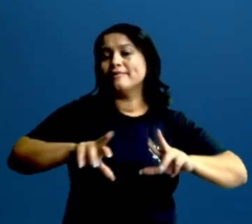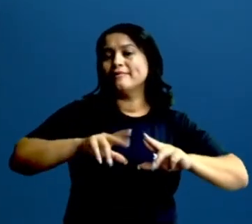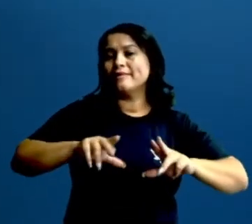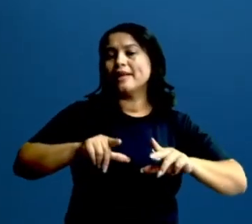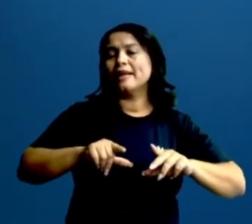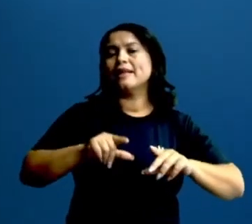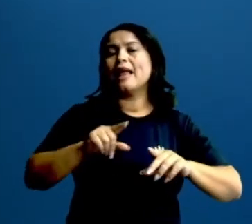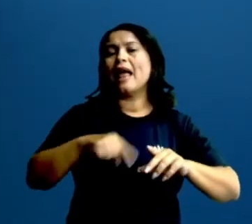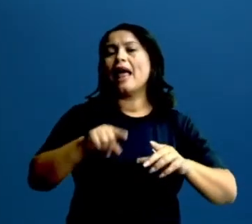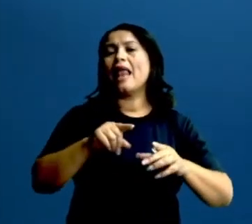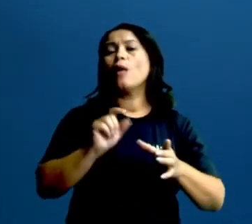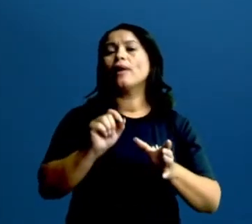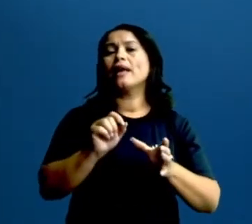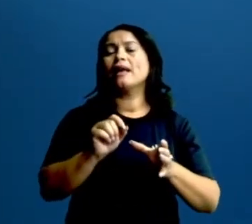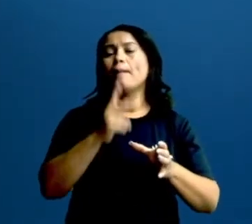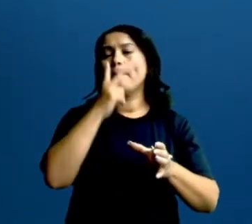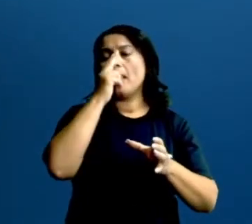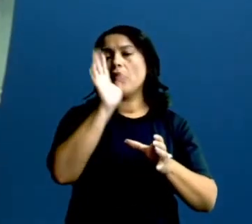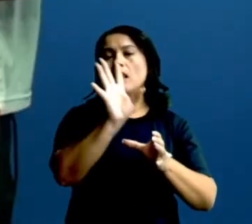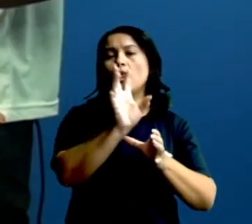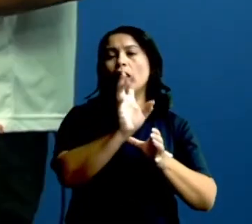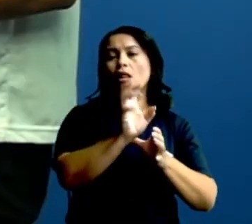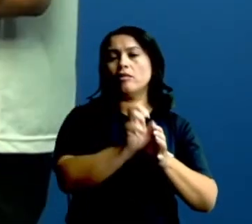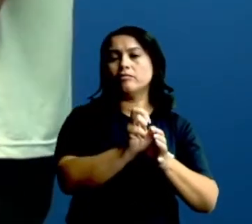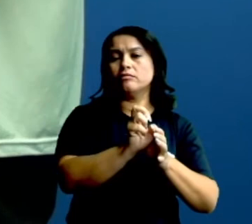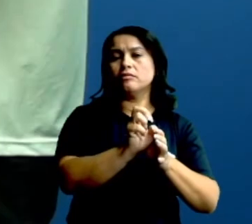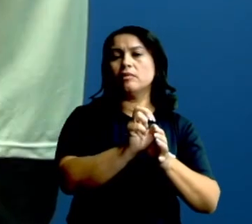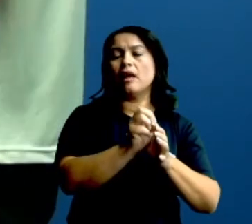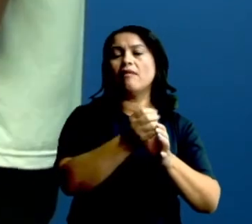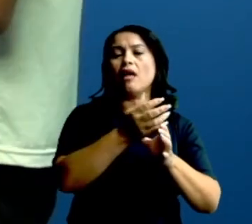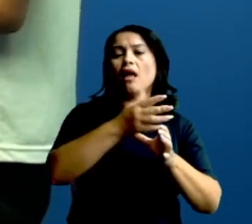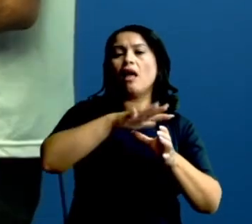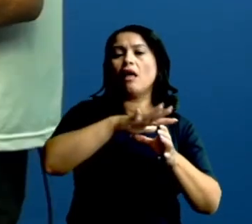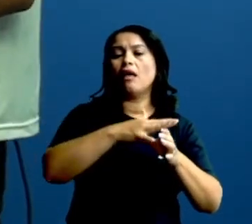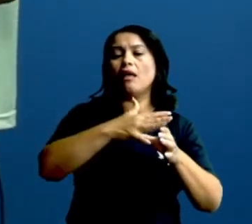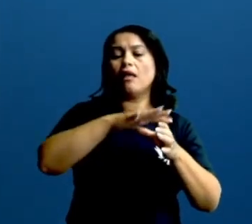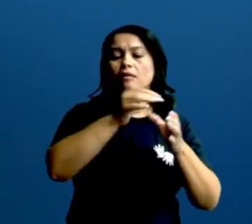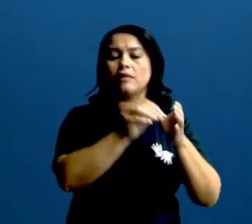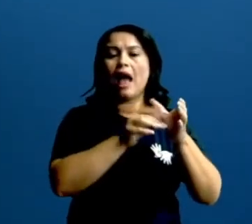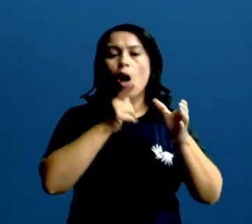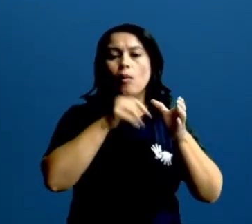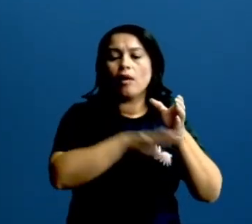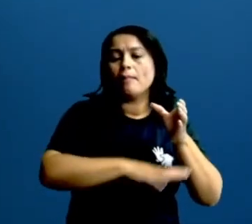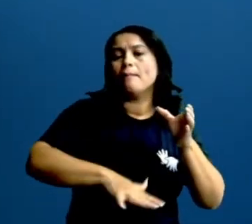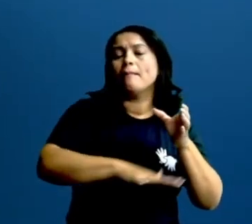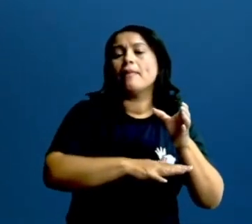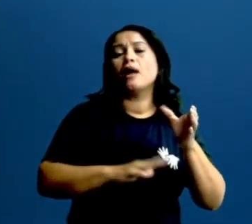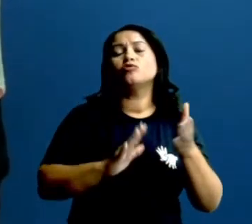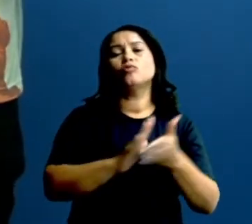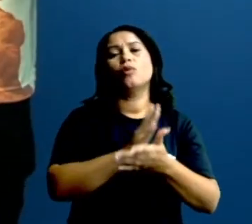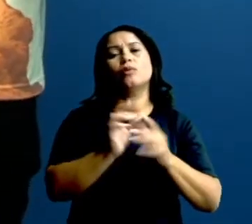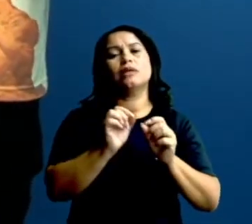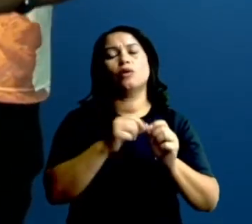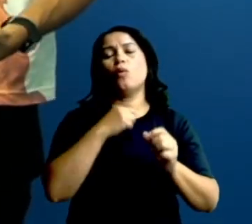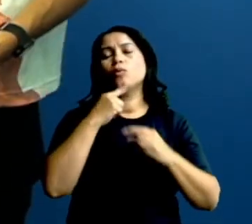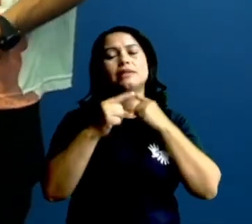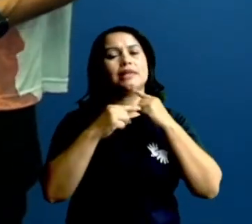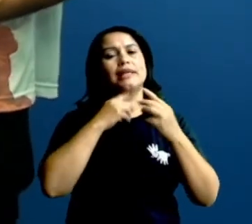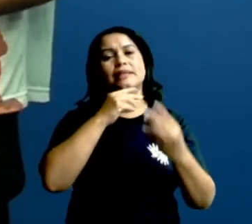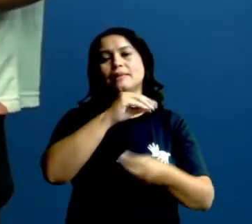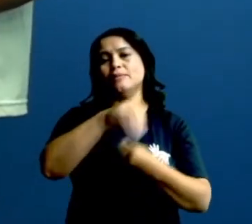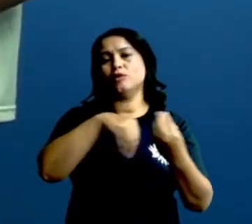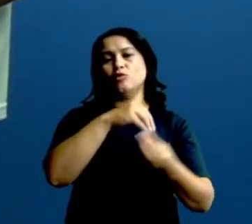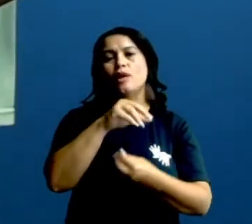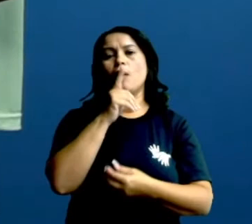se repelem, tá certo? Portanto, apesar de ser o solvente universal, obviamente algumas substâncias não se